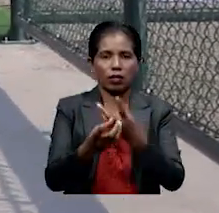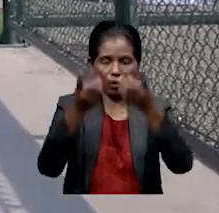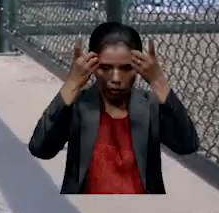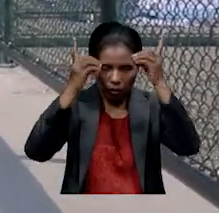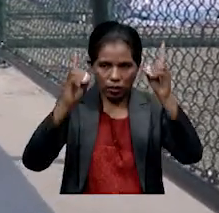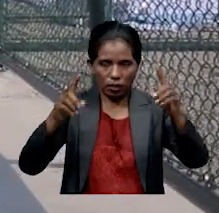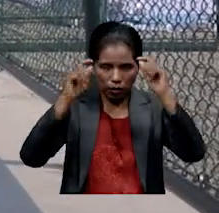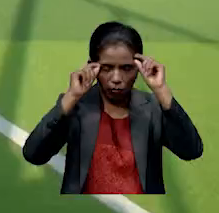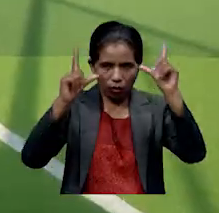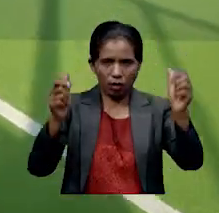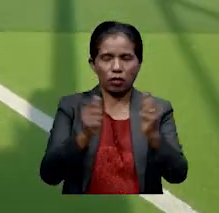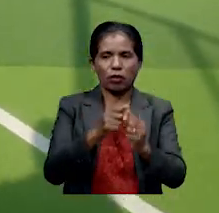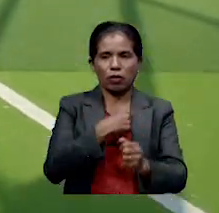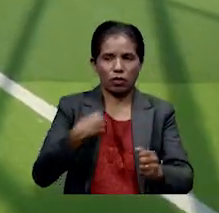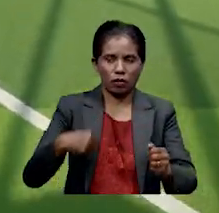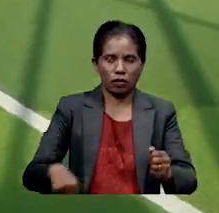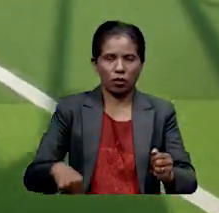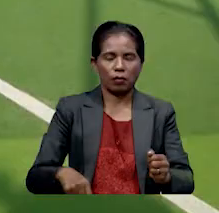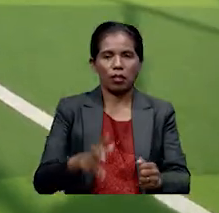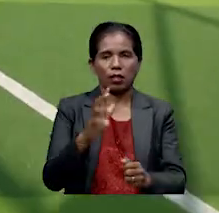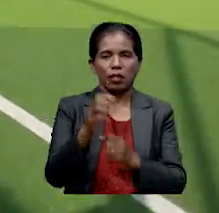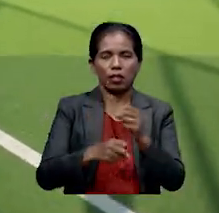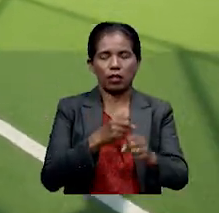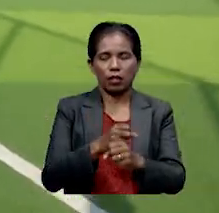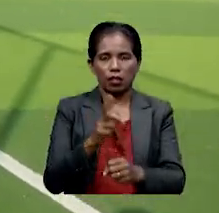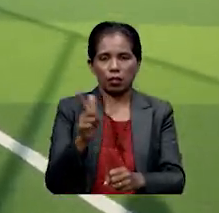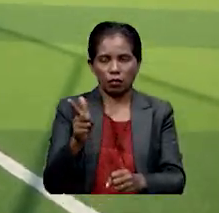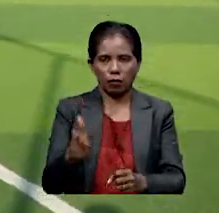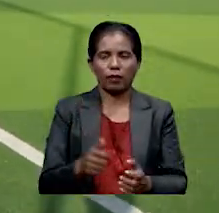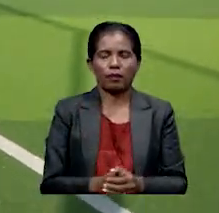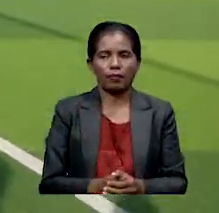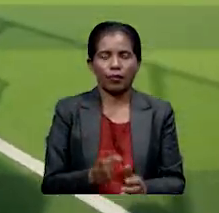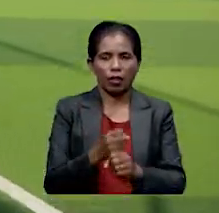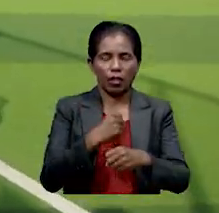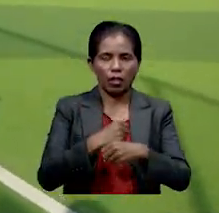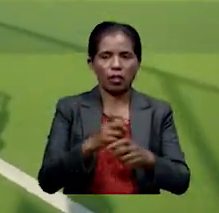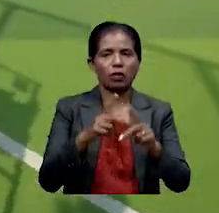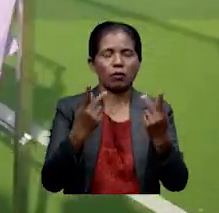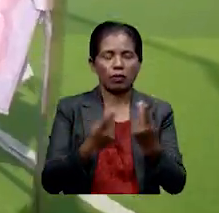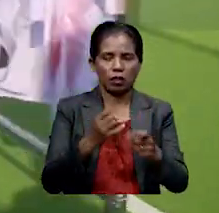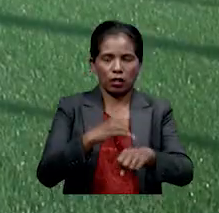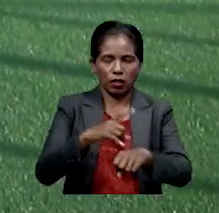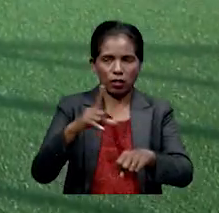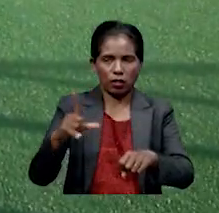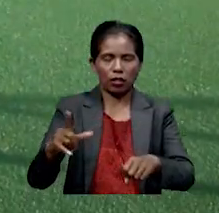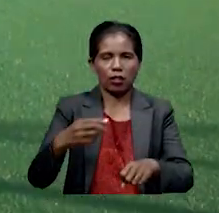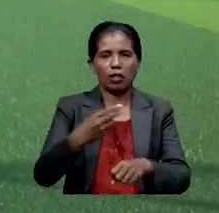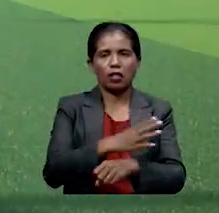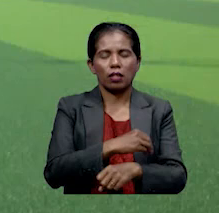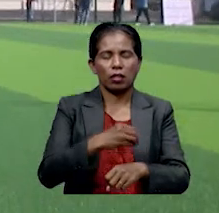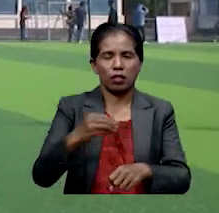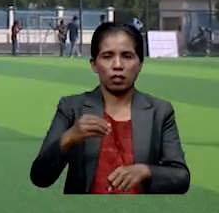entre Timor-Leste e Xina, Badala Ruanulu. Construção para campo refere, construiu-se companhia internacional Shanghai